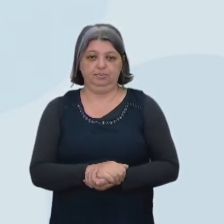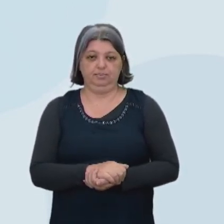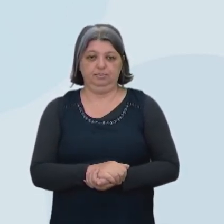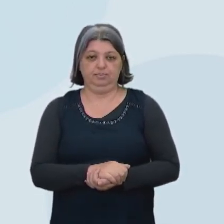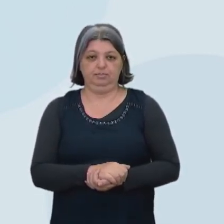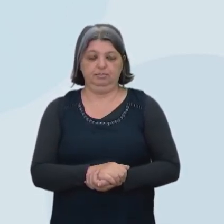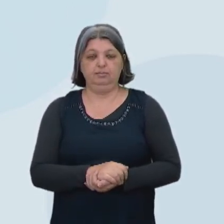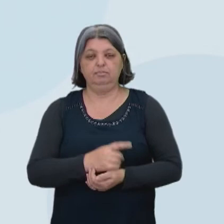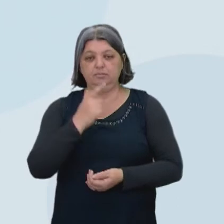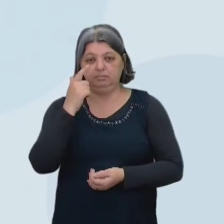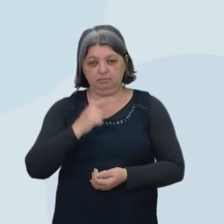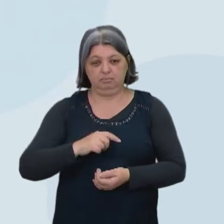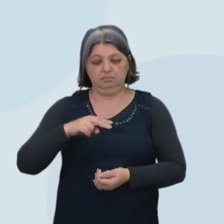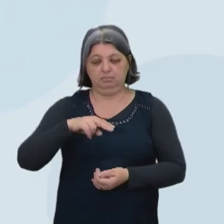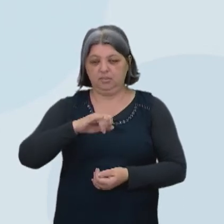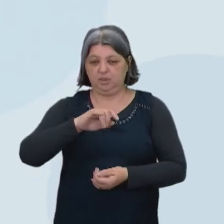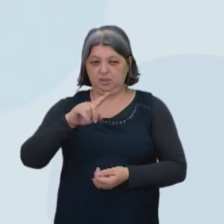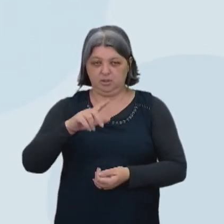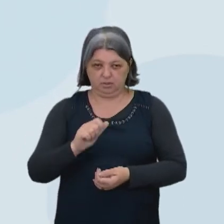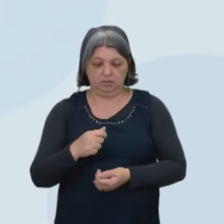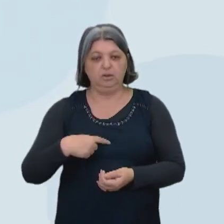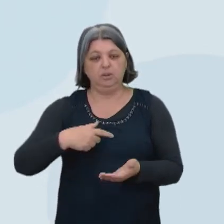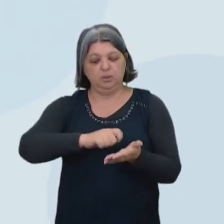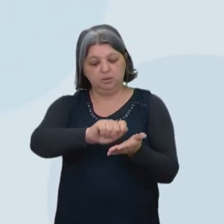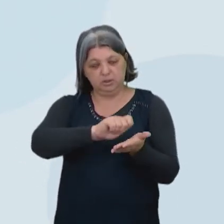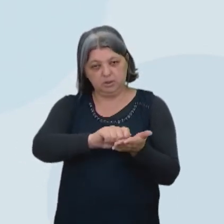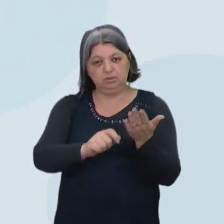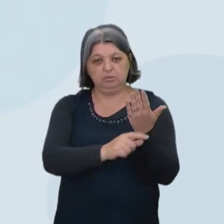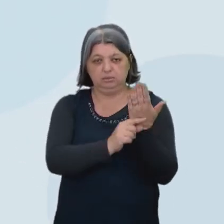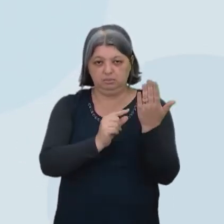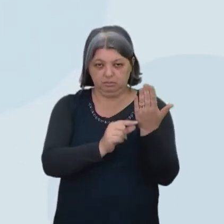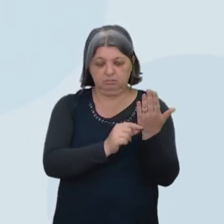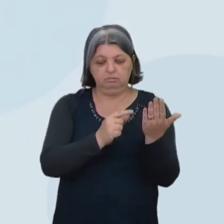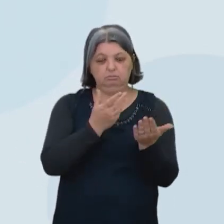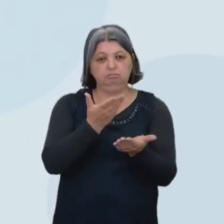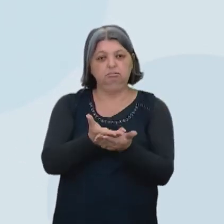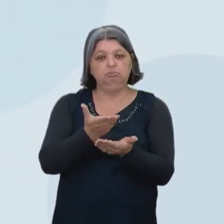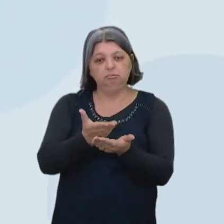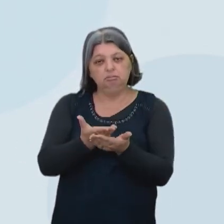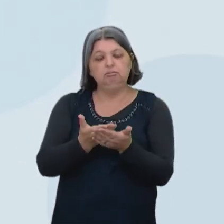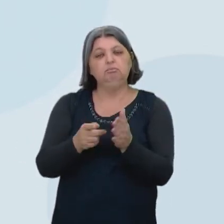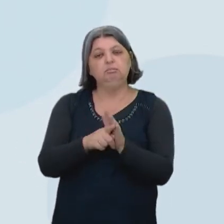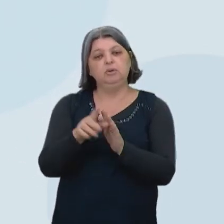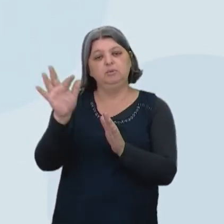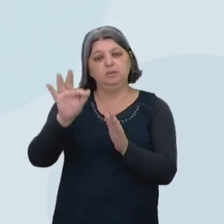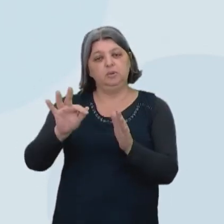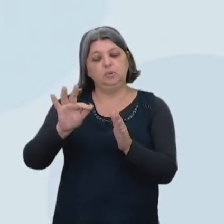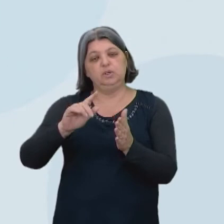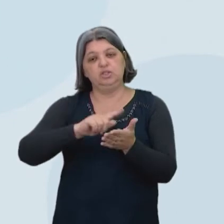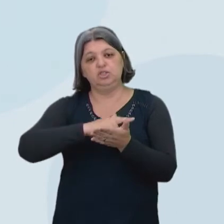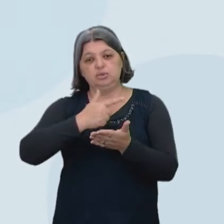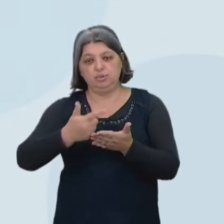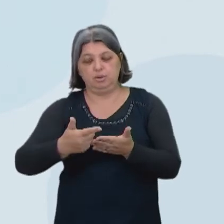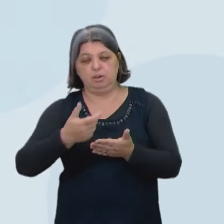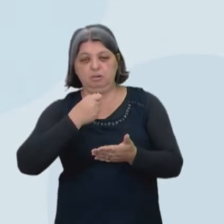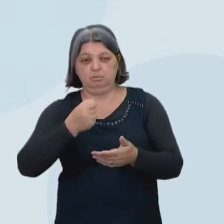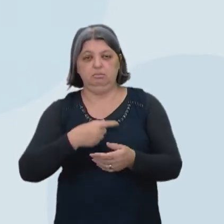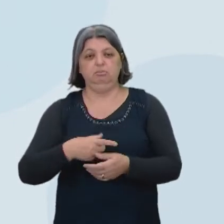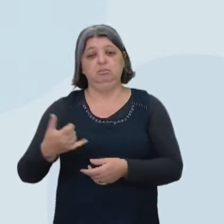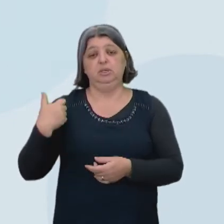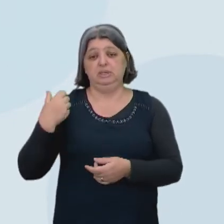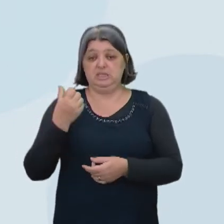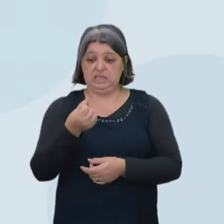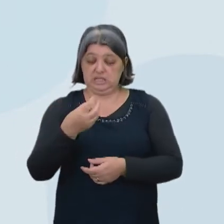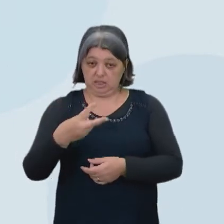Eu sou Neuza Nascimento, sou escritora e atualmente estudante de jornalismo. Dos meus 62 anos de